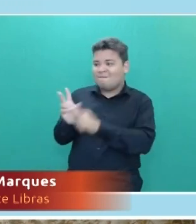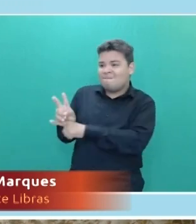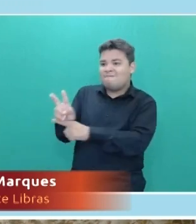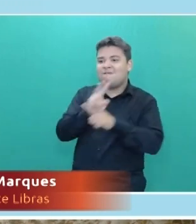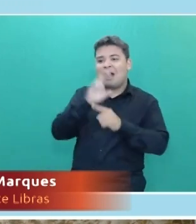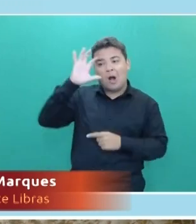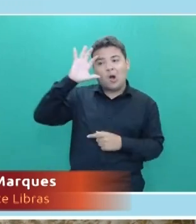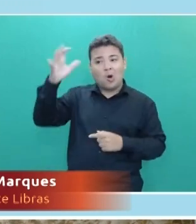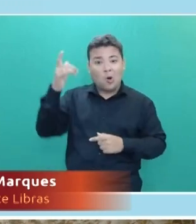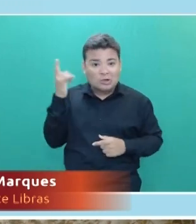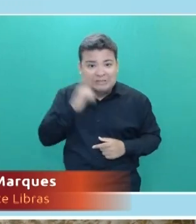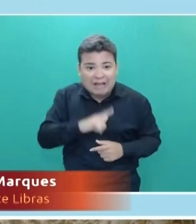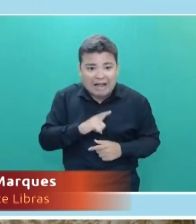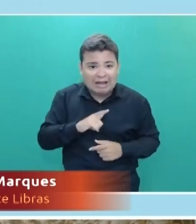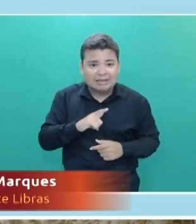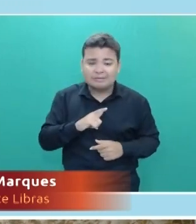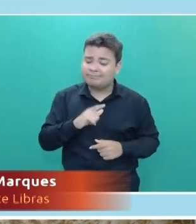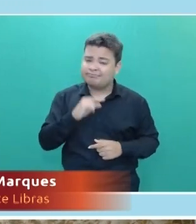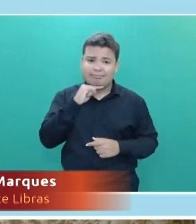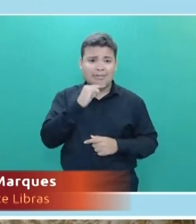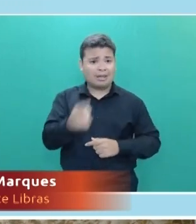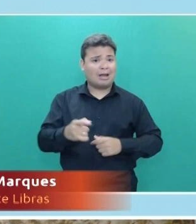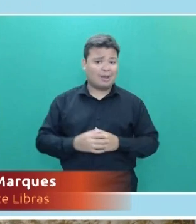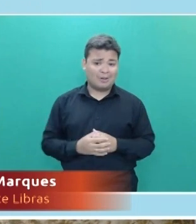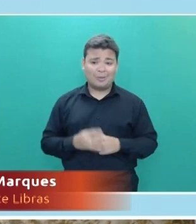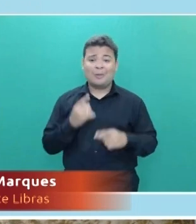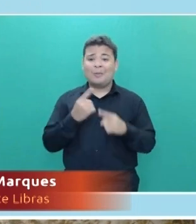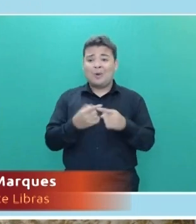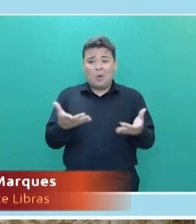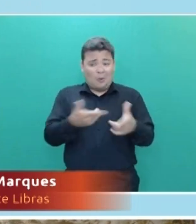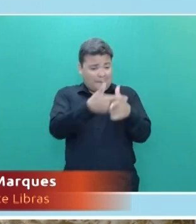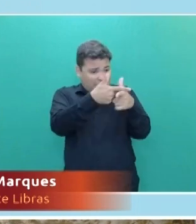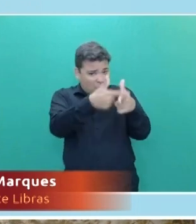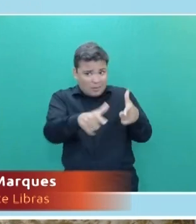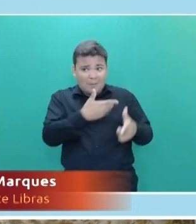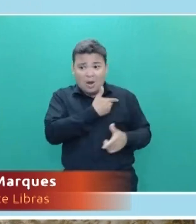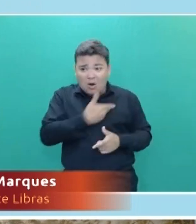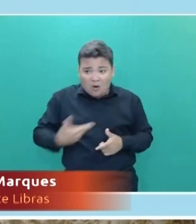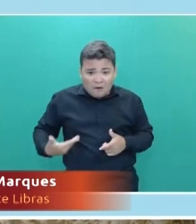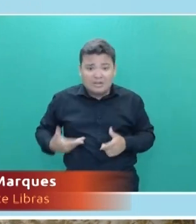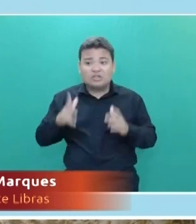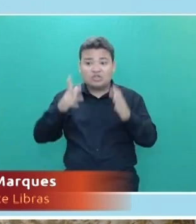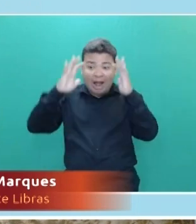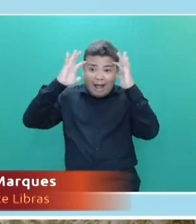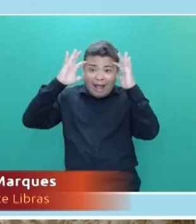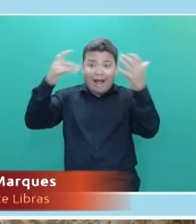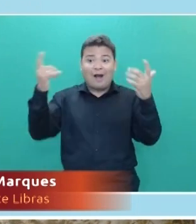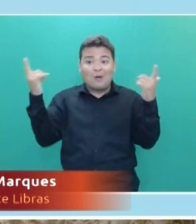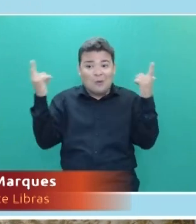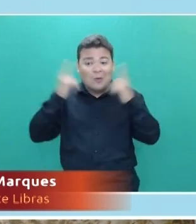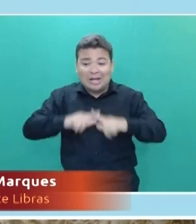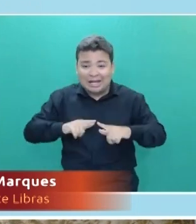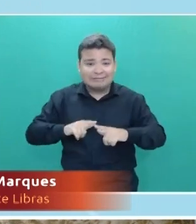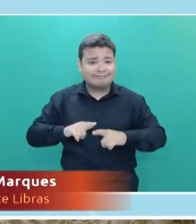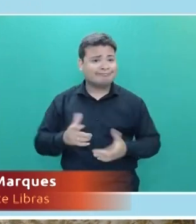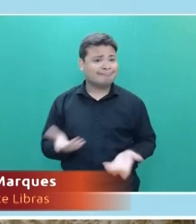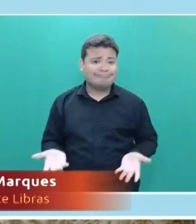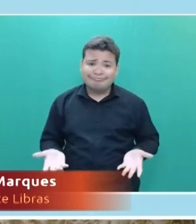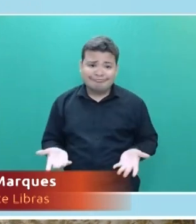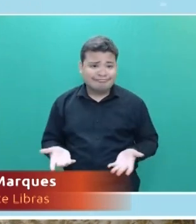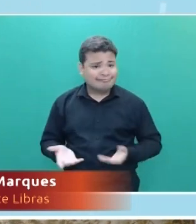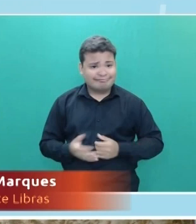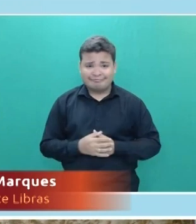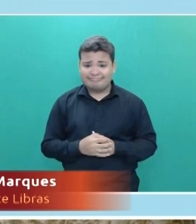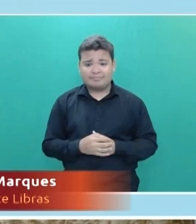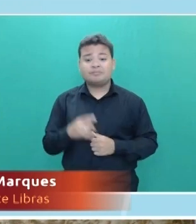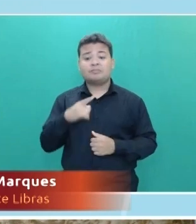porque a segurança pública ela já não dá conta do problema já há muito tempo, né? A gente tem um lixo autoritário aí